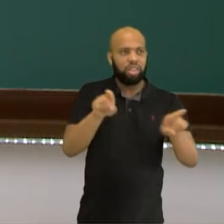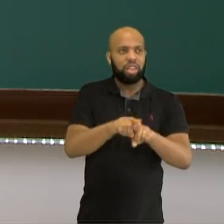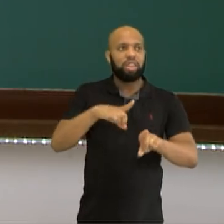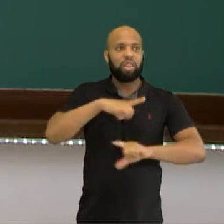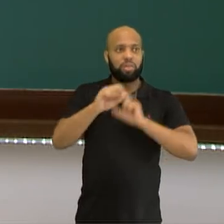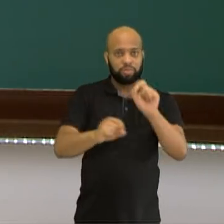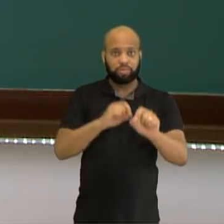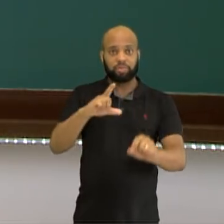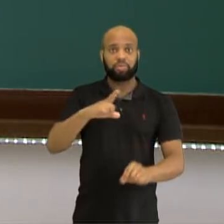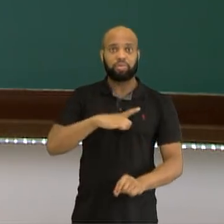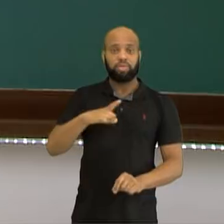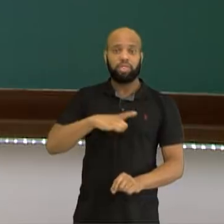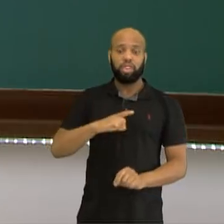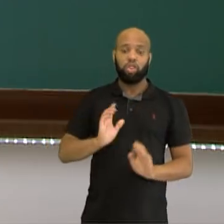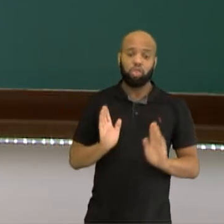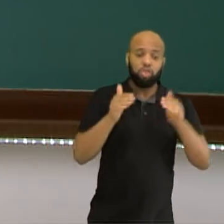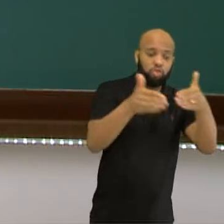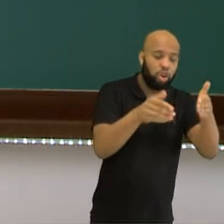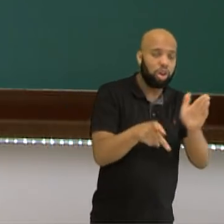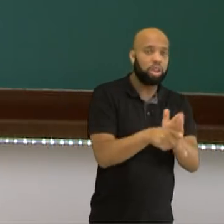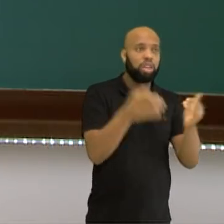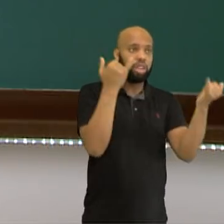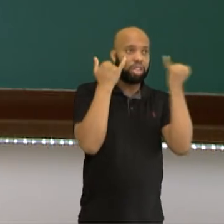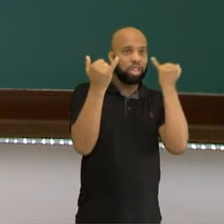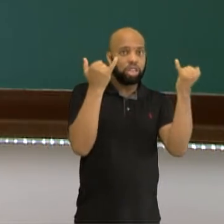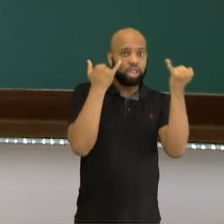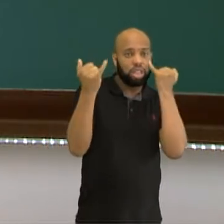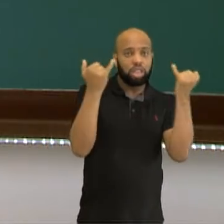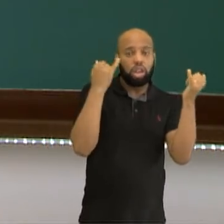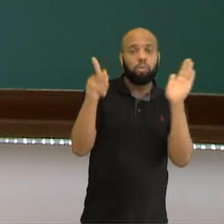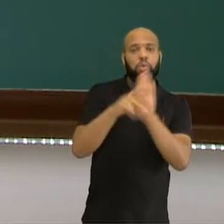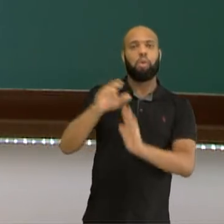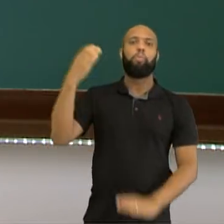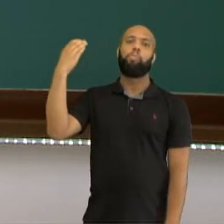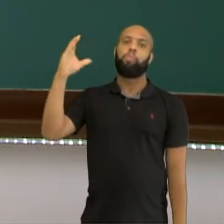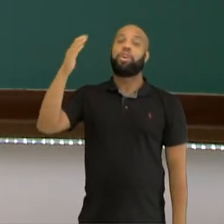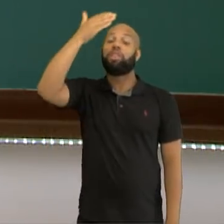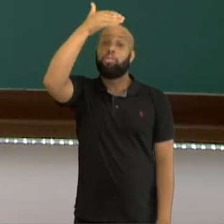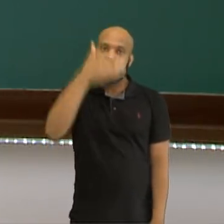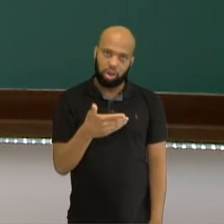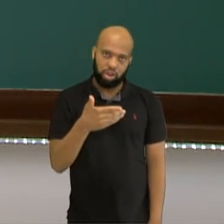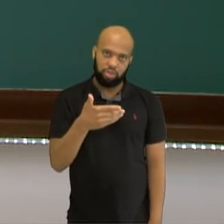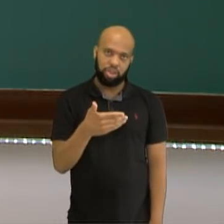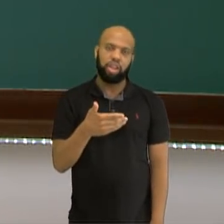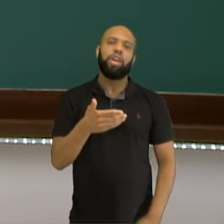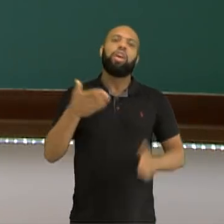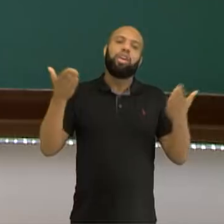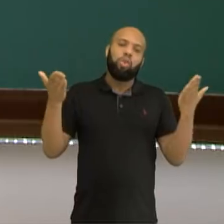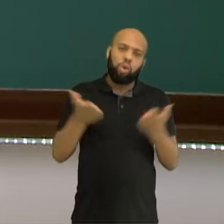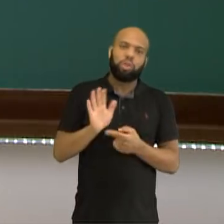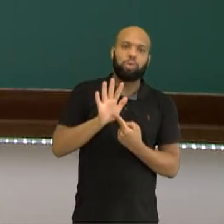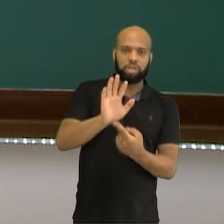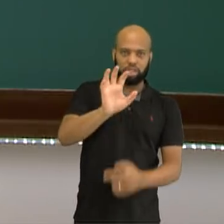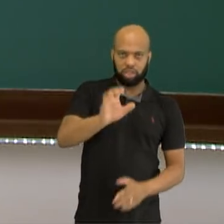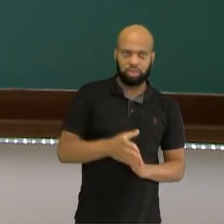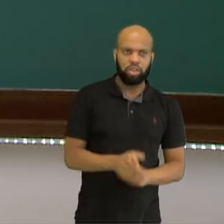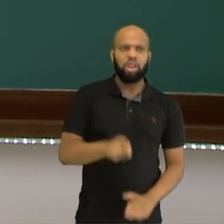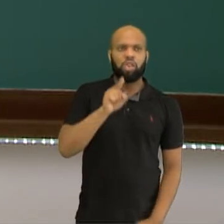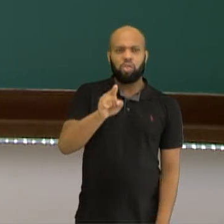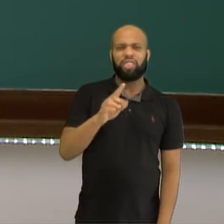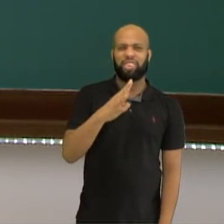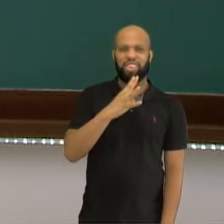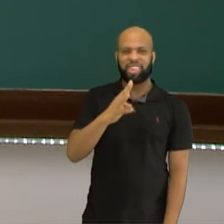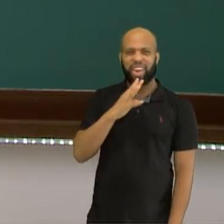nos ater às informações científicas. E é isso que eu trago para vocês. Vocês já ouviram falar